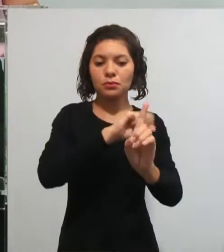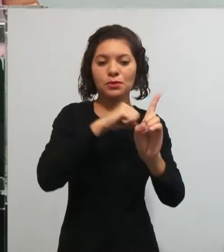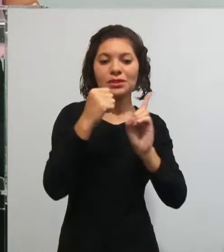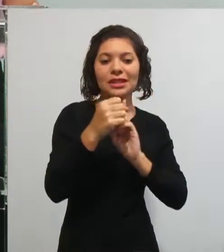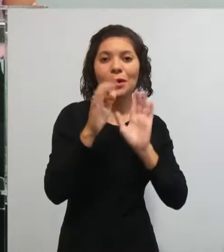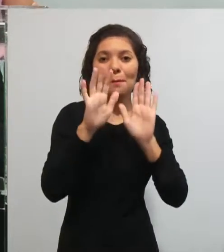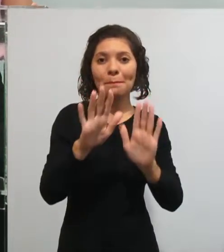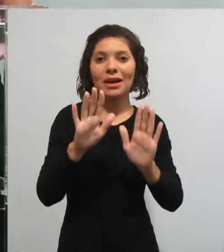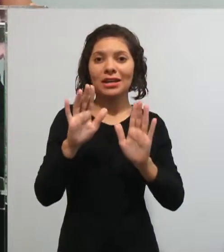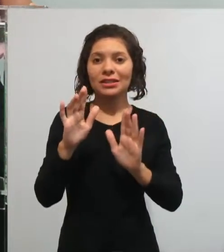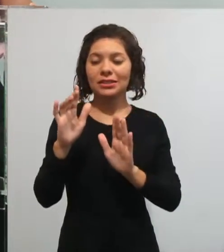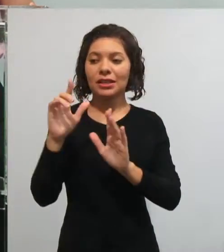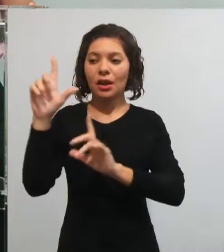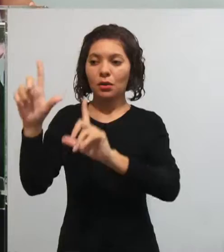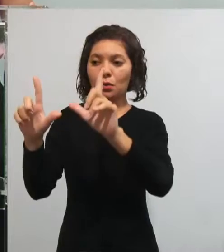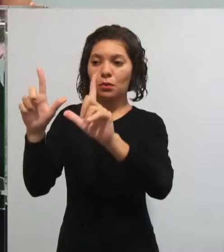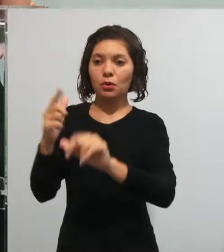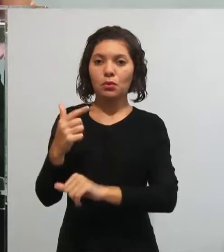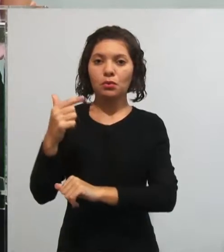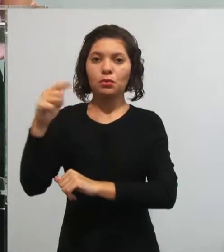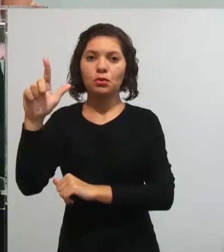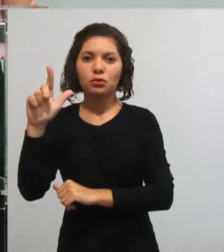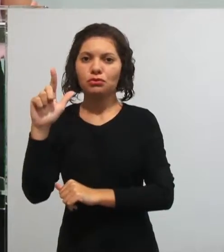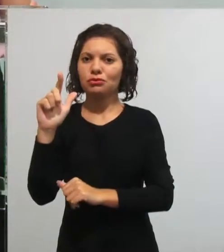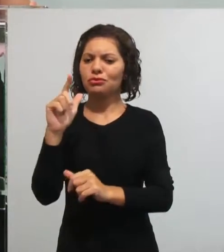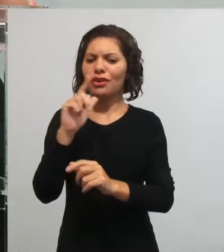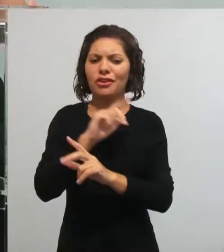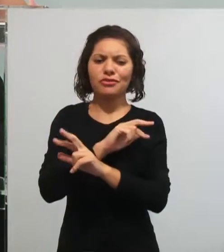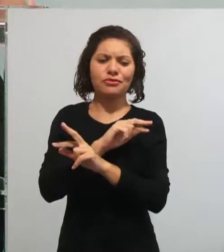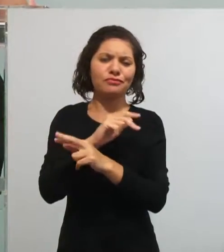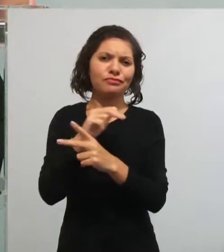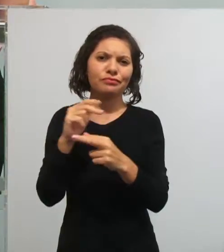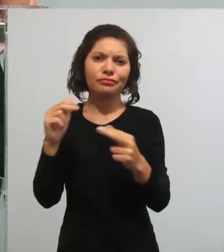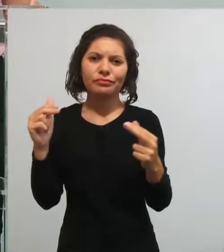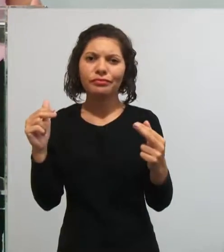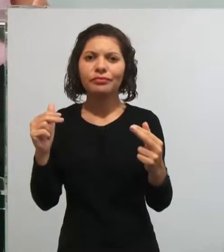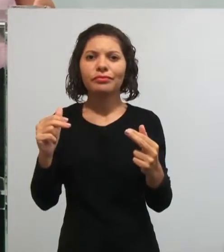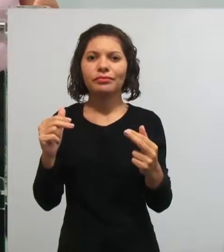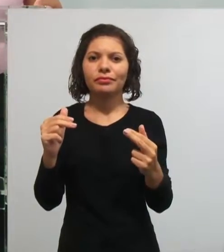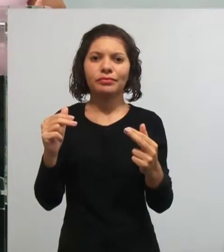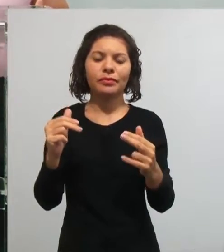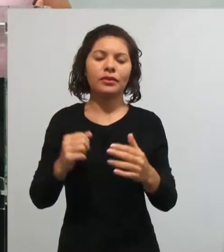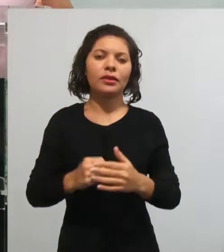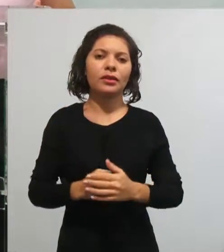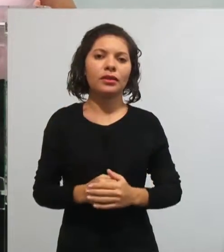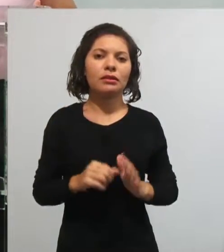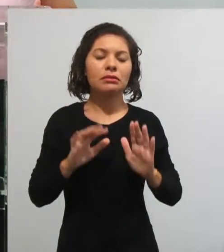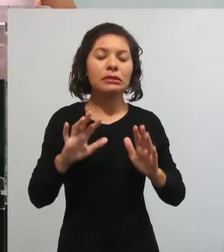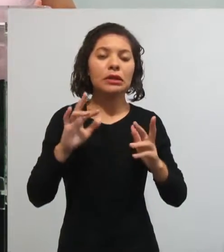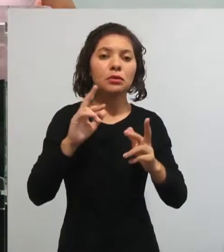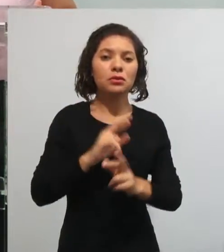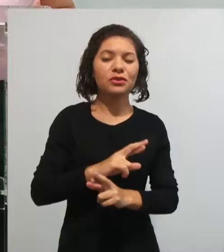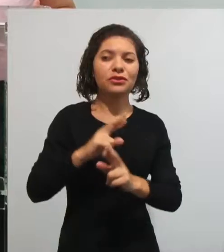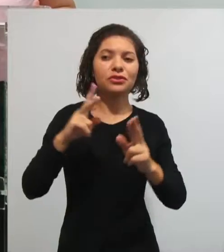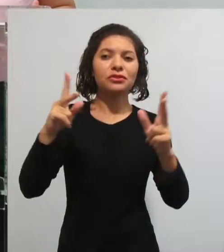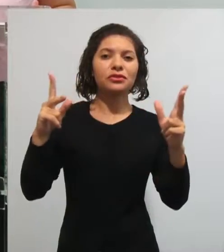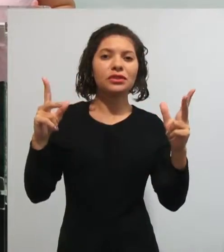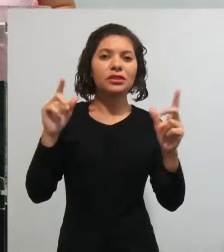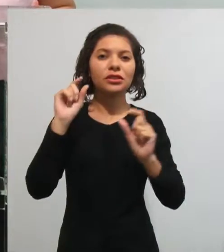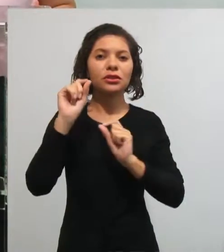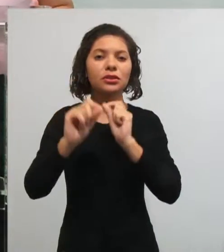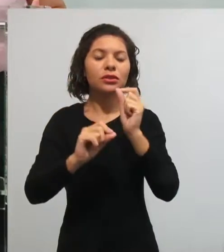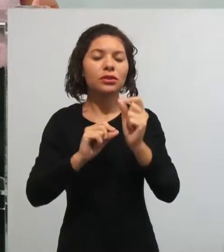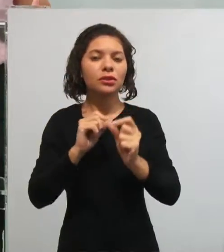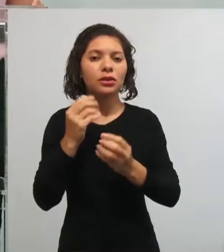jornal Y tem outras representatividades. Então, e essas diferenças, elas são